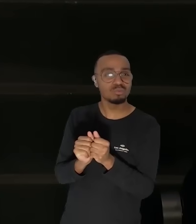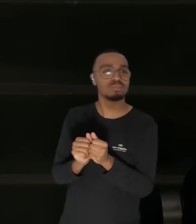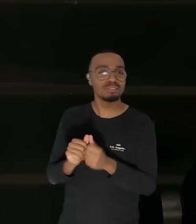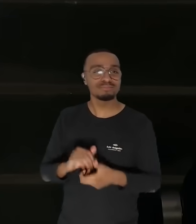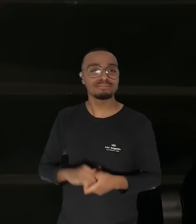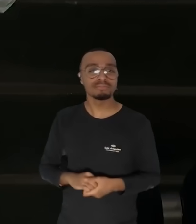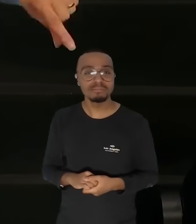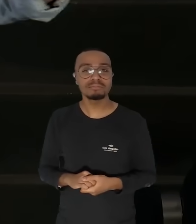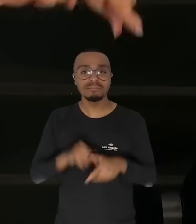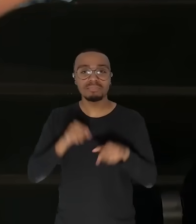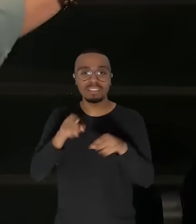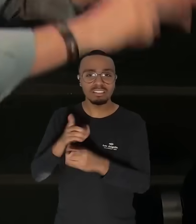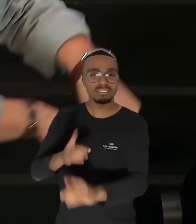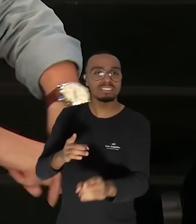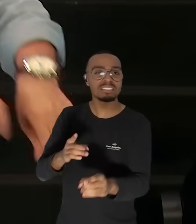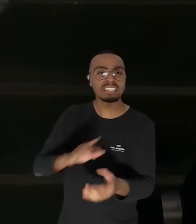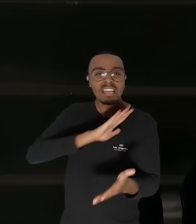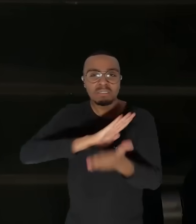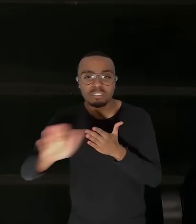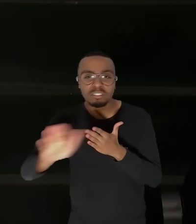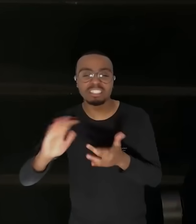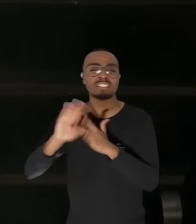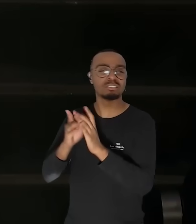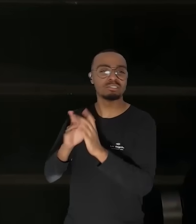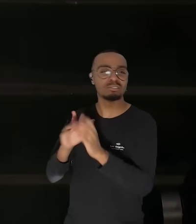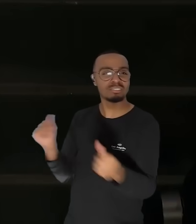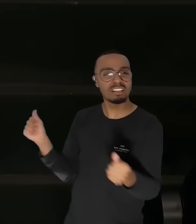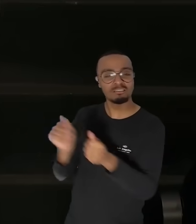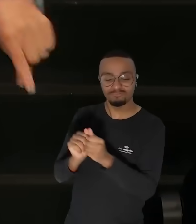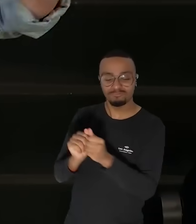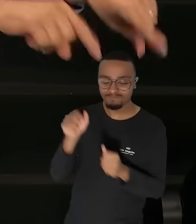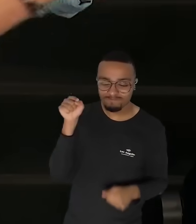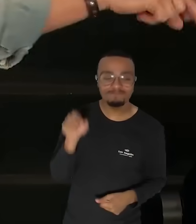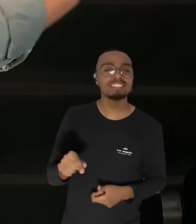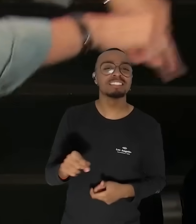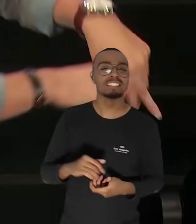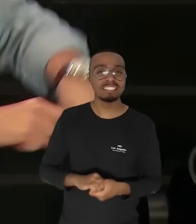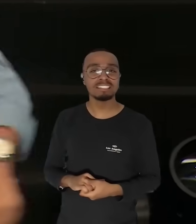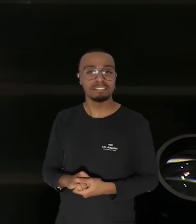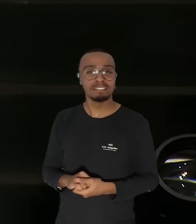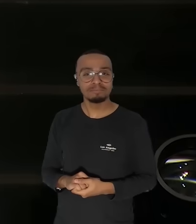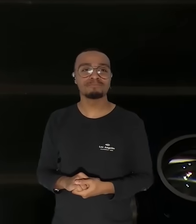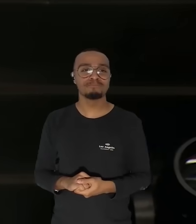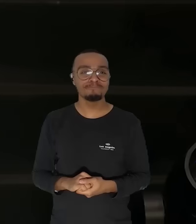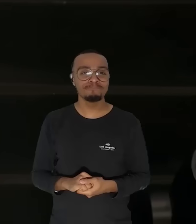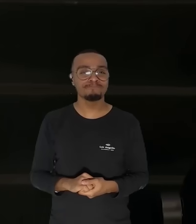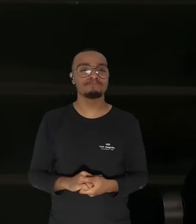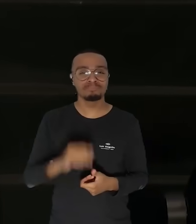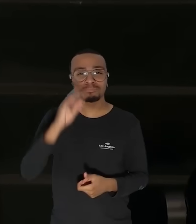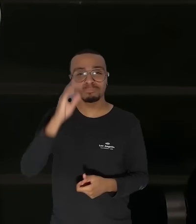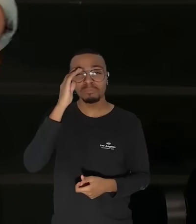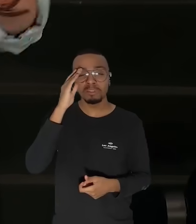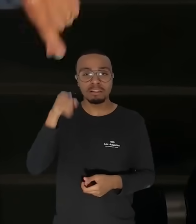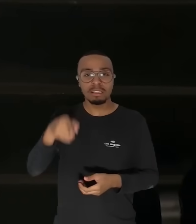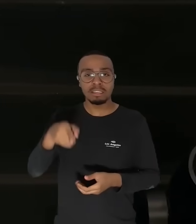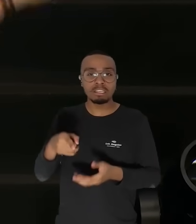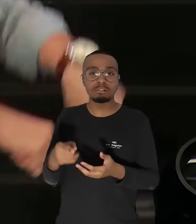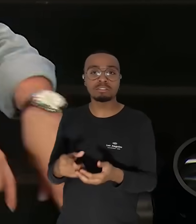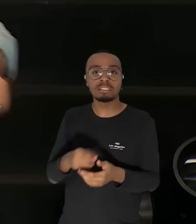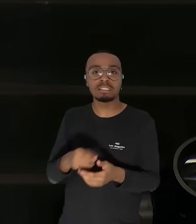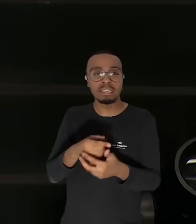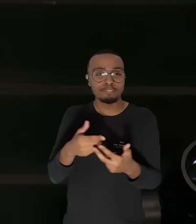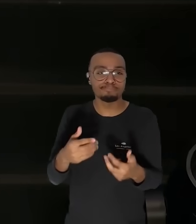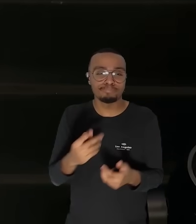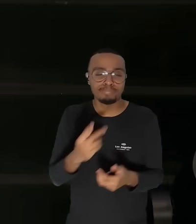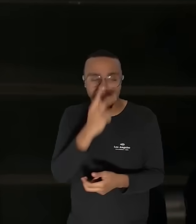estava naquilo que eles estavam querendo fugir. Jesus estava naquilo que eles estavam querendo fugir. Jesus estava naquilo que eles estavam querendo